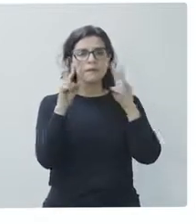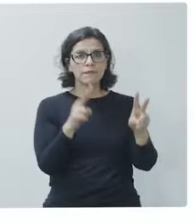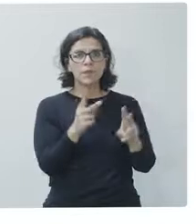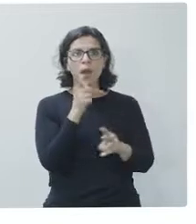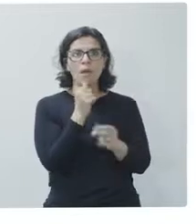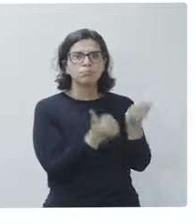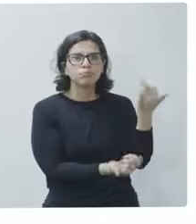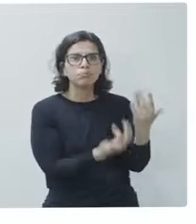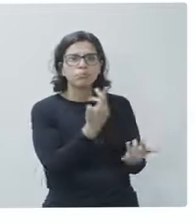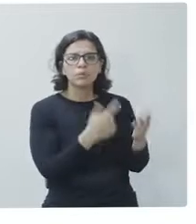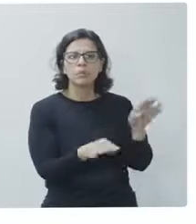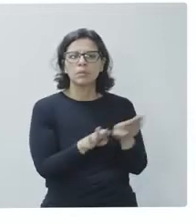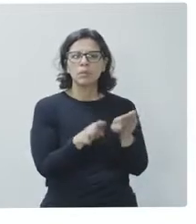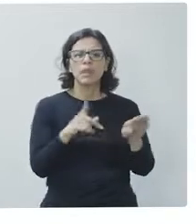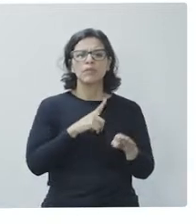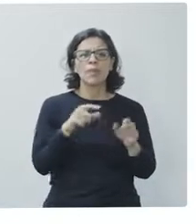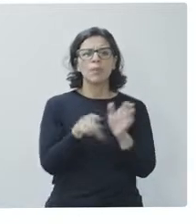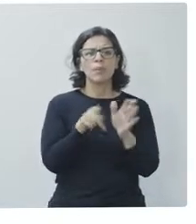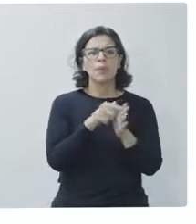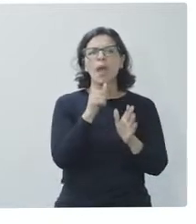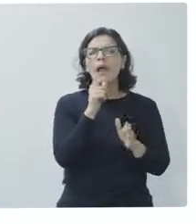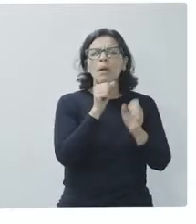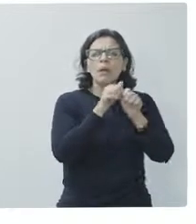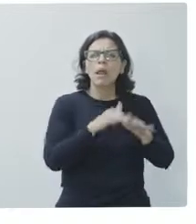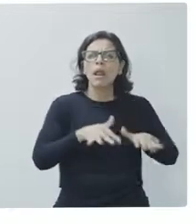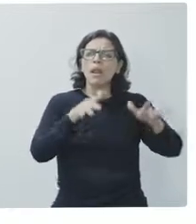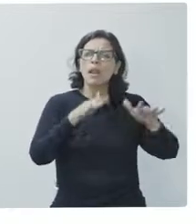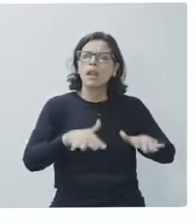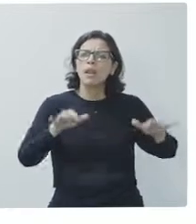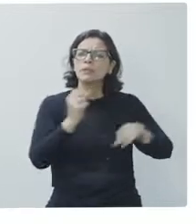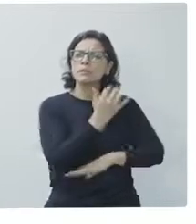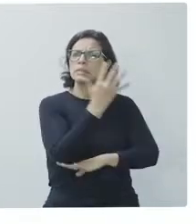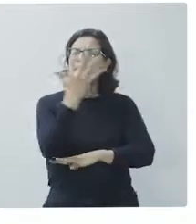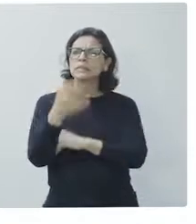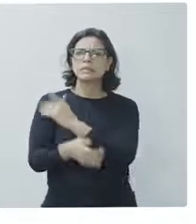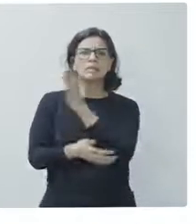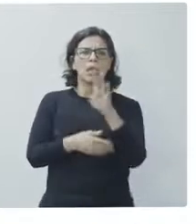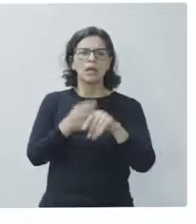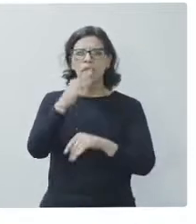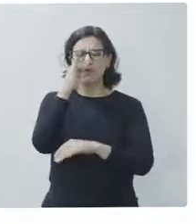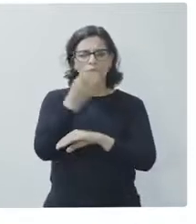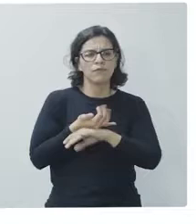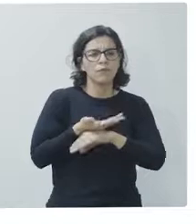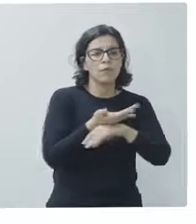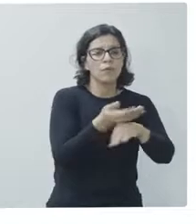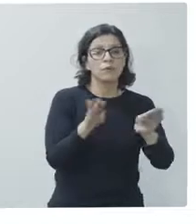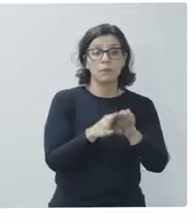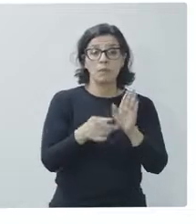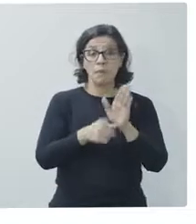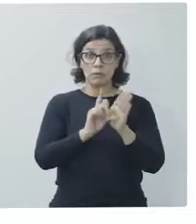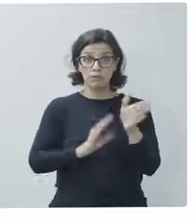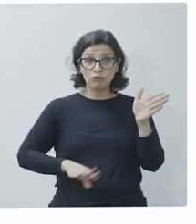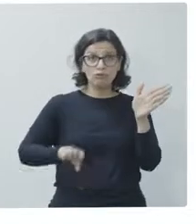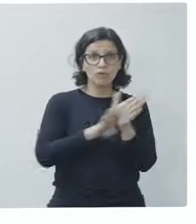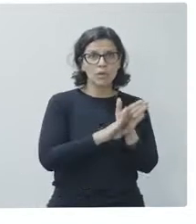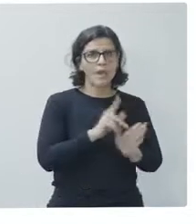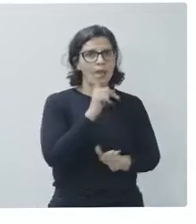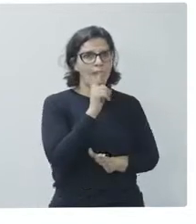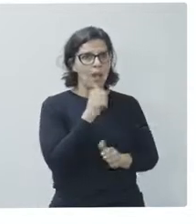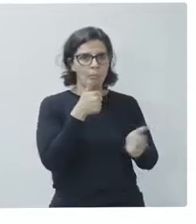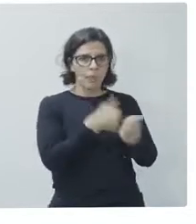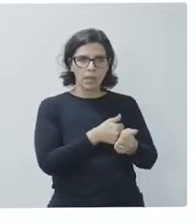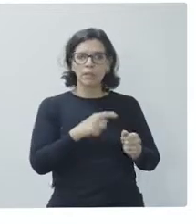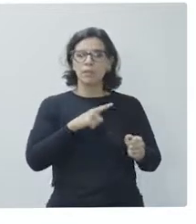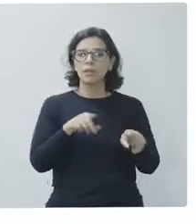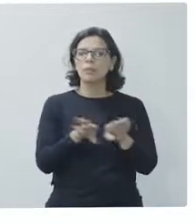a fonte, refulgindo cristalina em meio à árvore e flores. Antes de alcançá-la, no